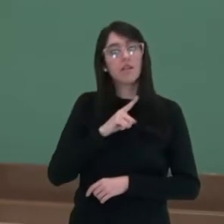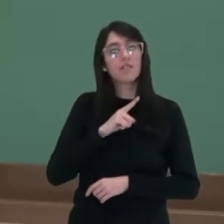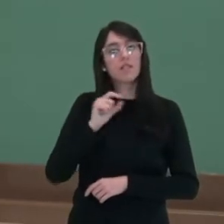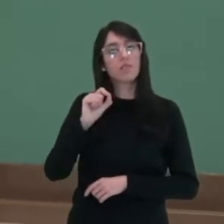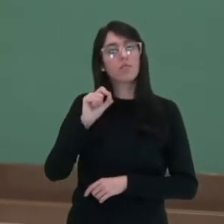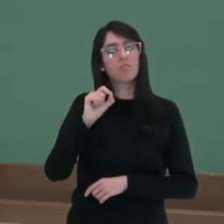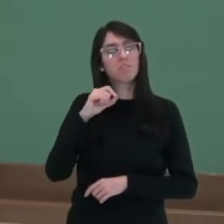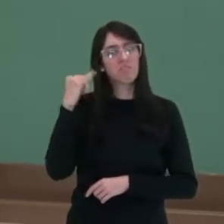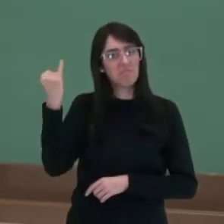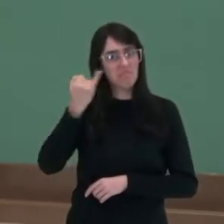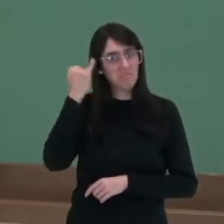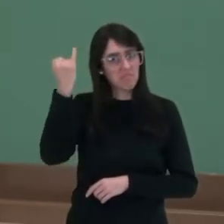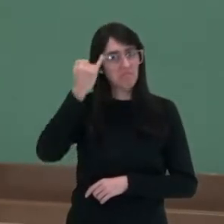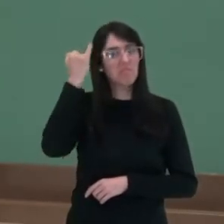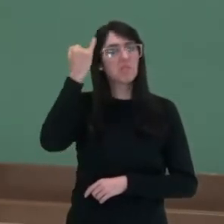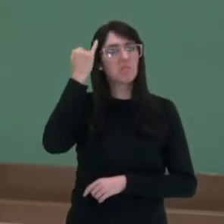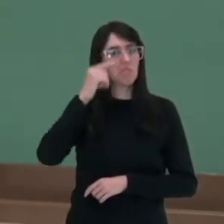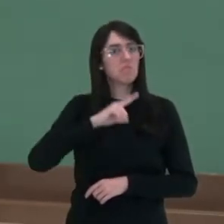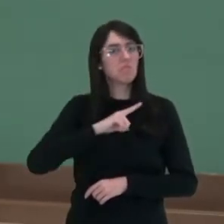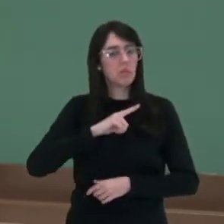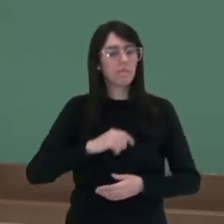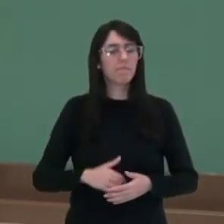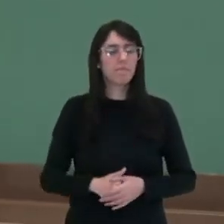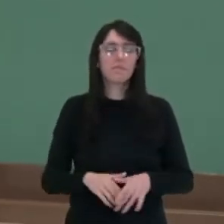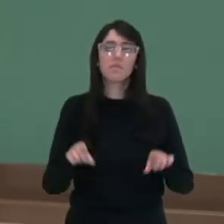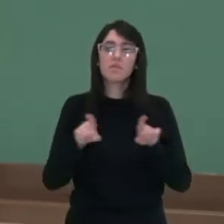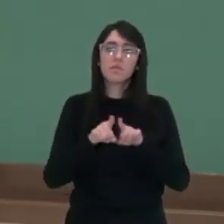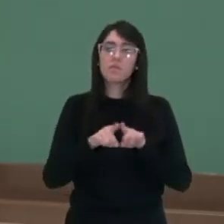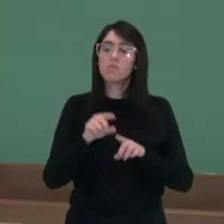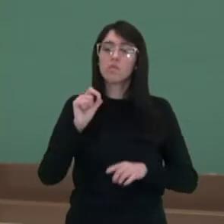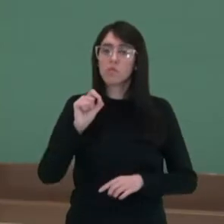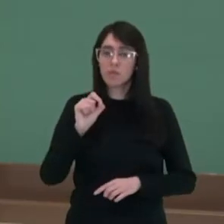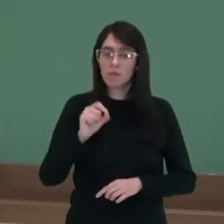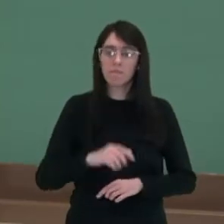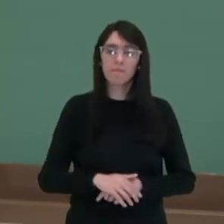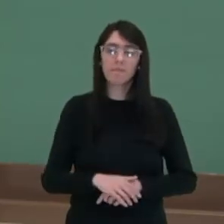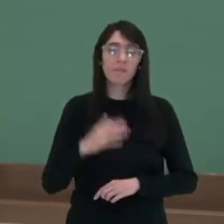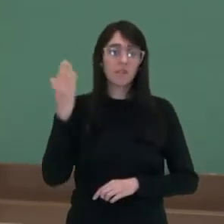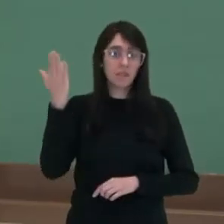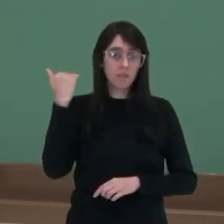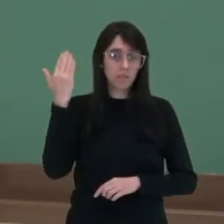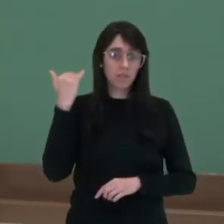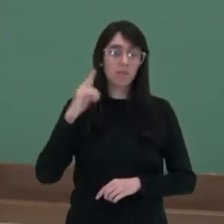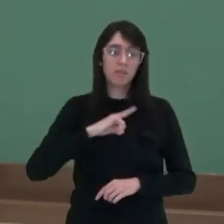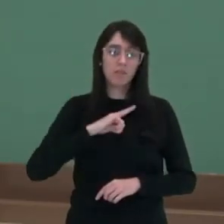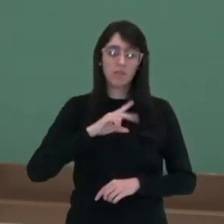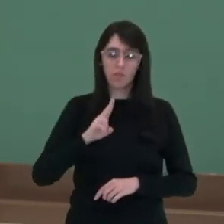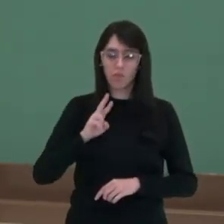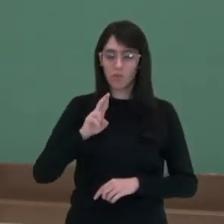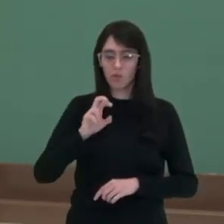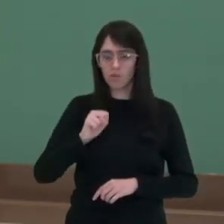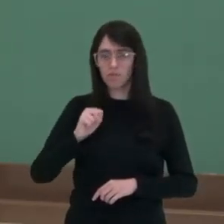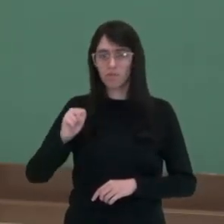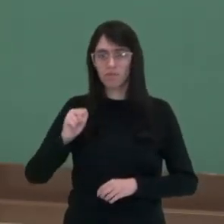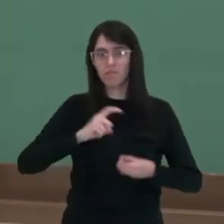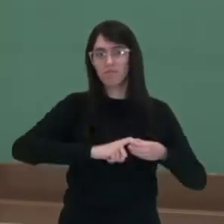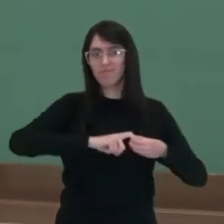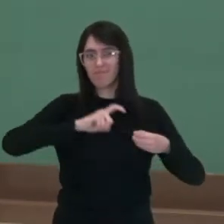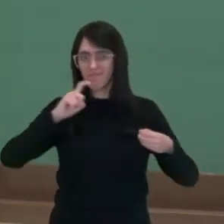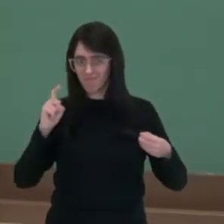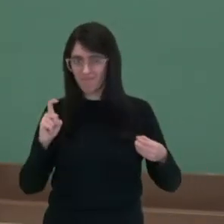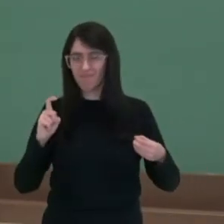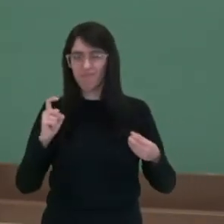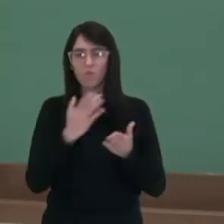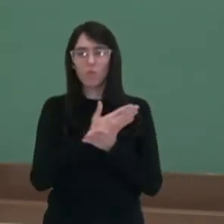importância bastante significativa. Inclusive, quando houve a dissolução da União Soviética, onde ela começa